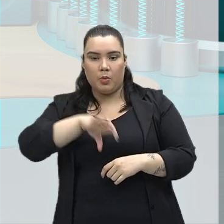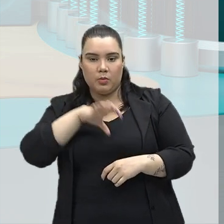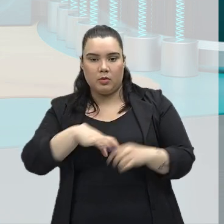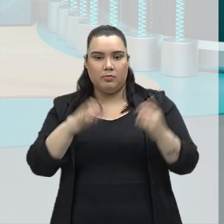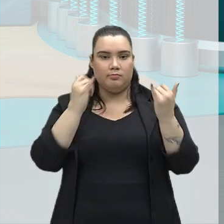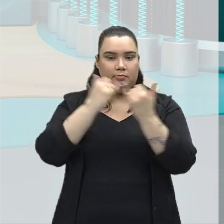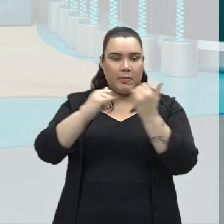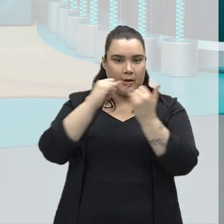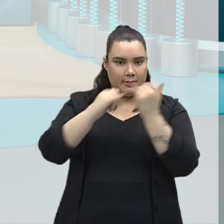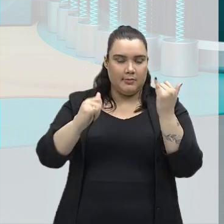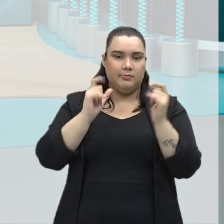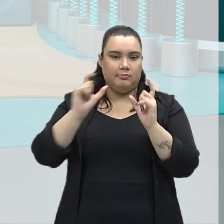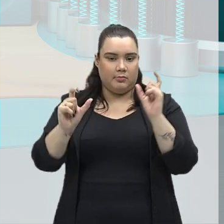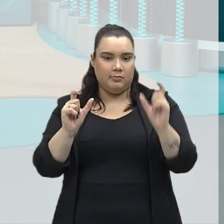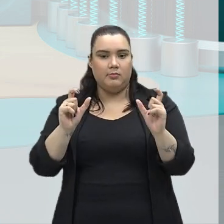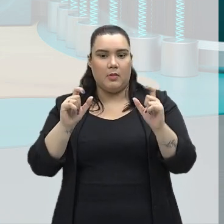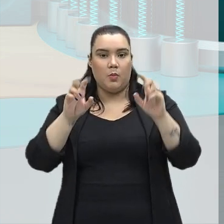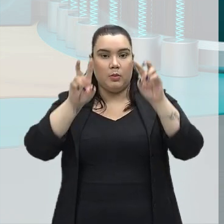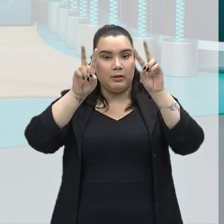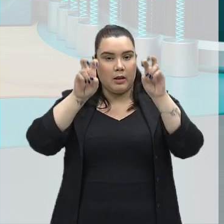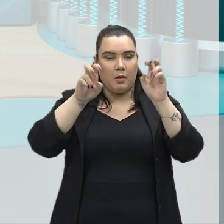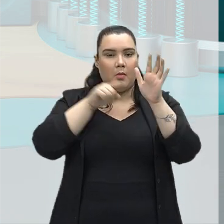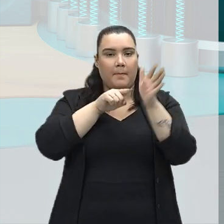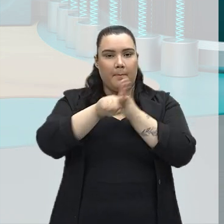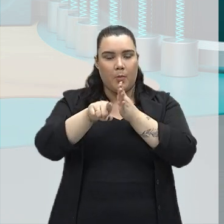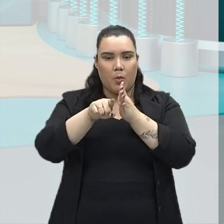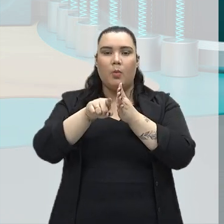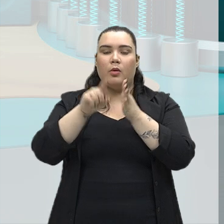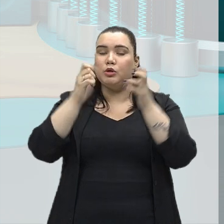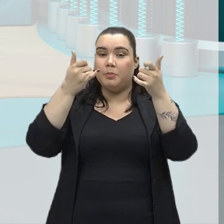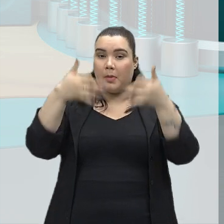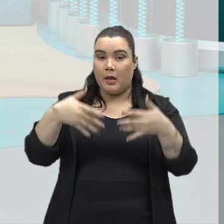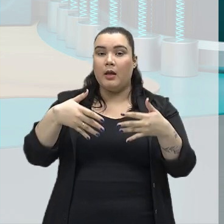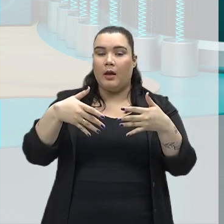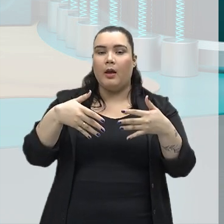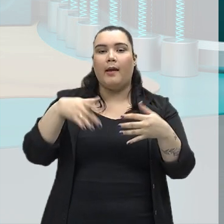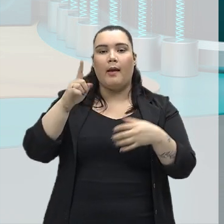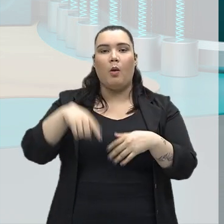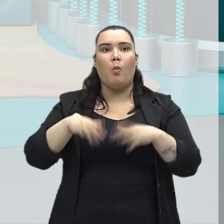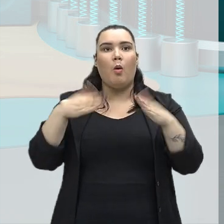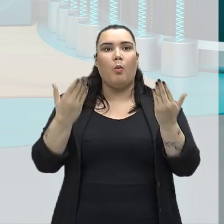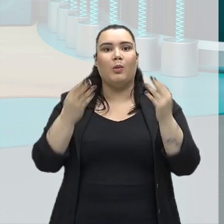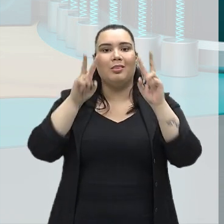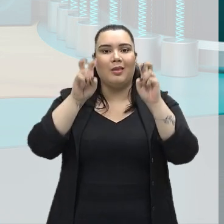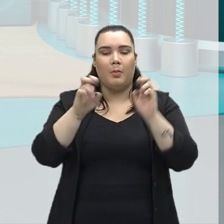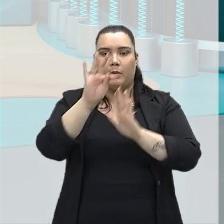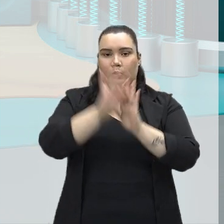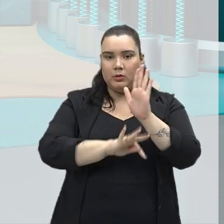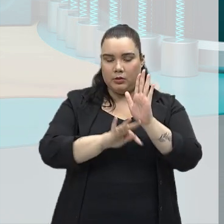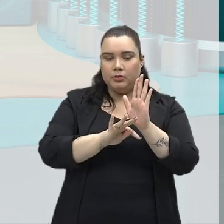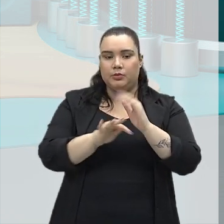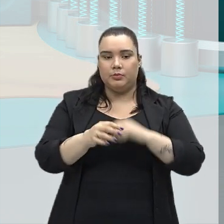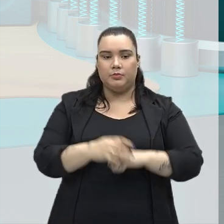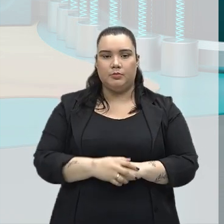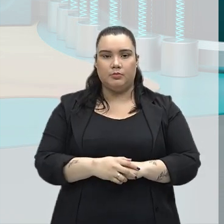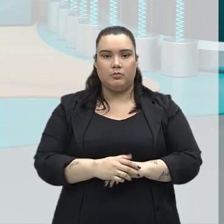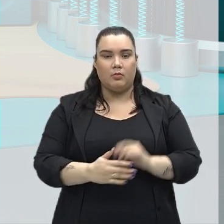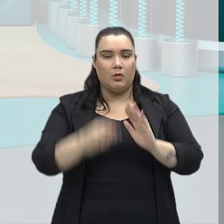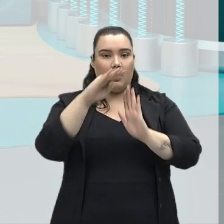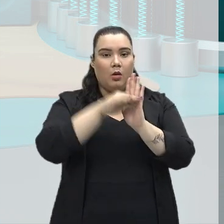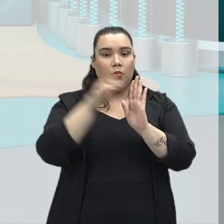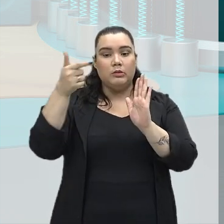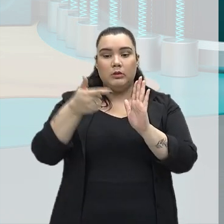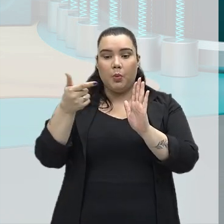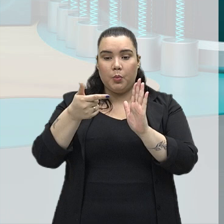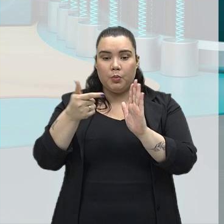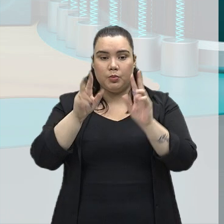é o assunto geral, tá bom? Então, use o scanner ali. No scanner, utilize o título. Temos ainda o